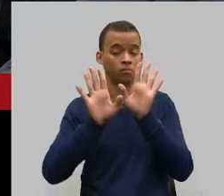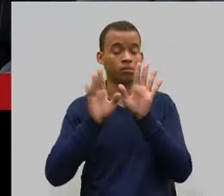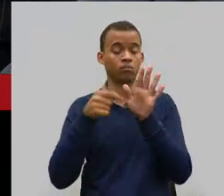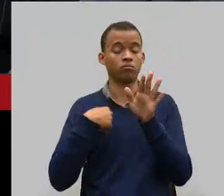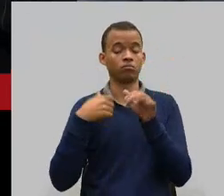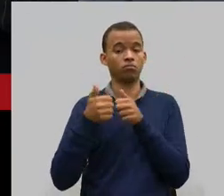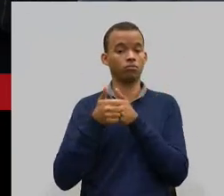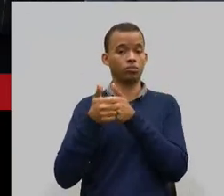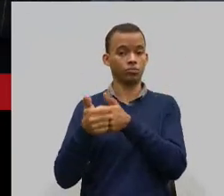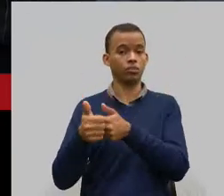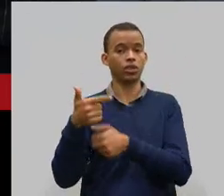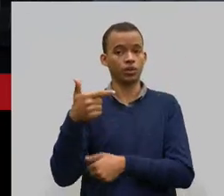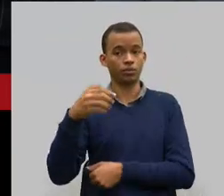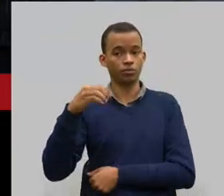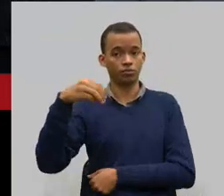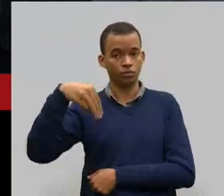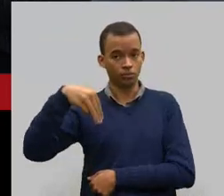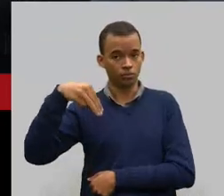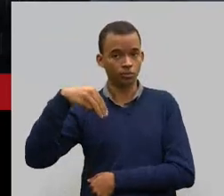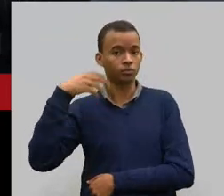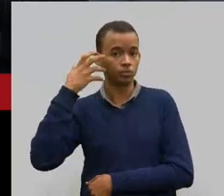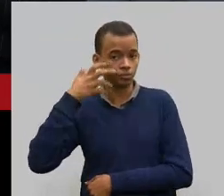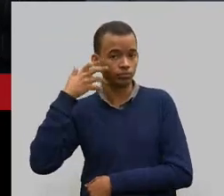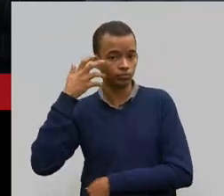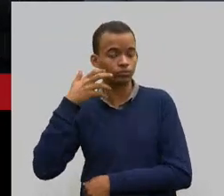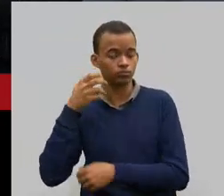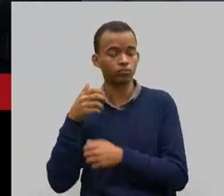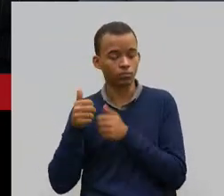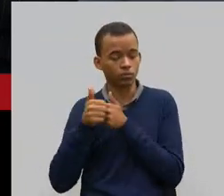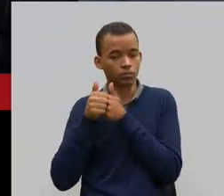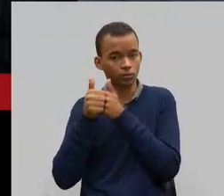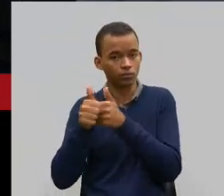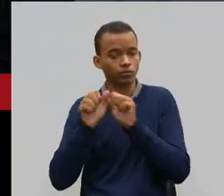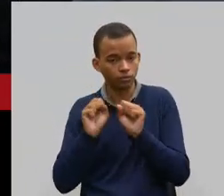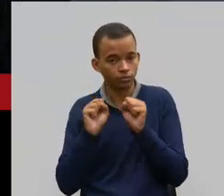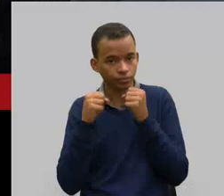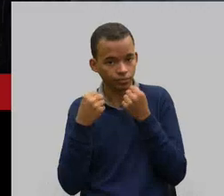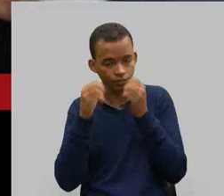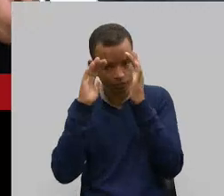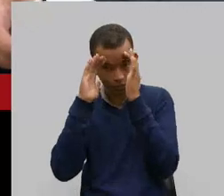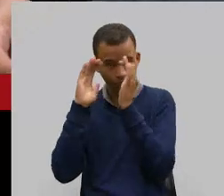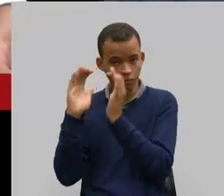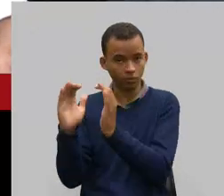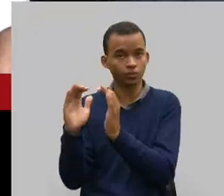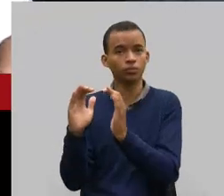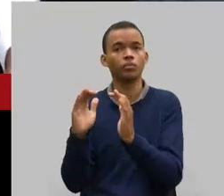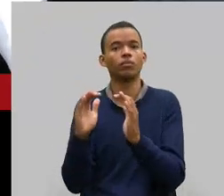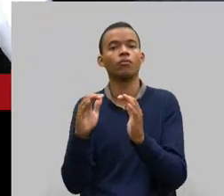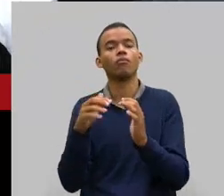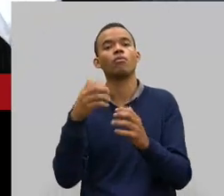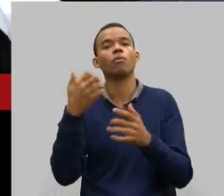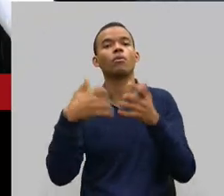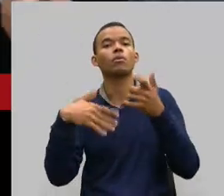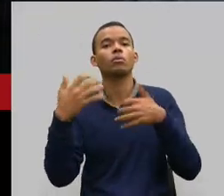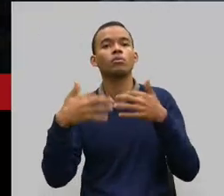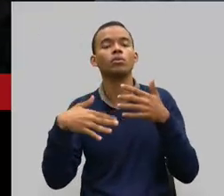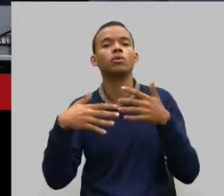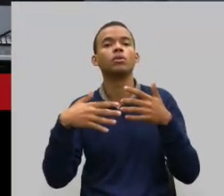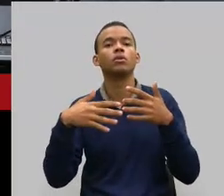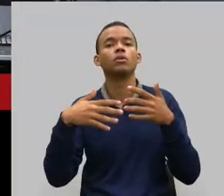eh inicio aqui rapidamente falando de uma notícia muito boa que nós tivemos este